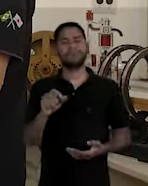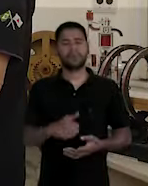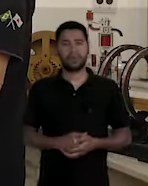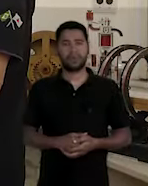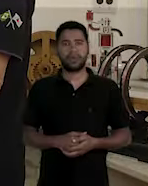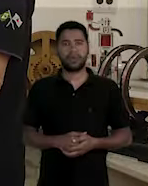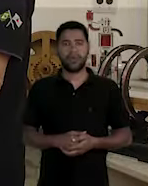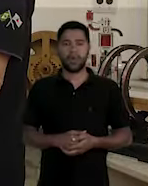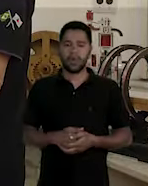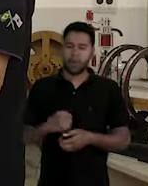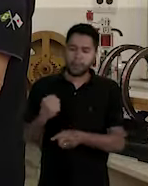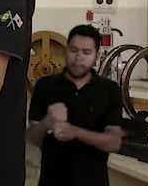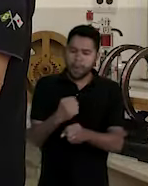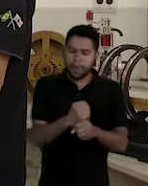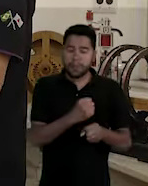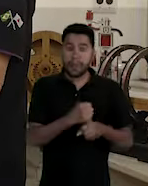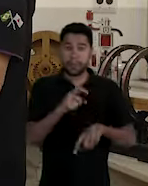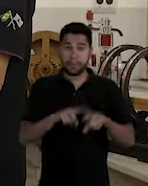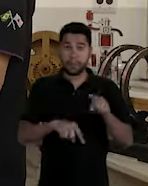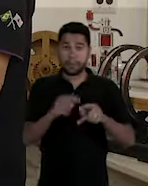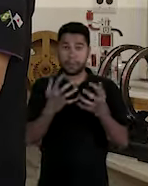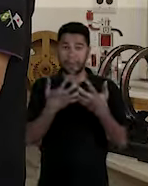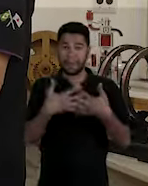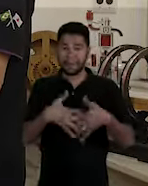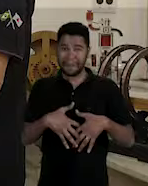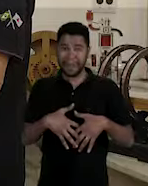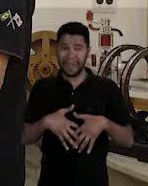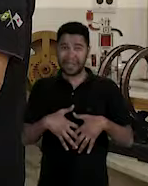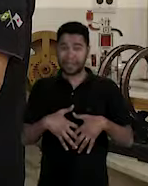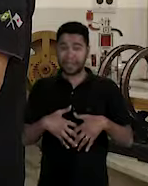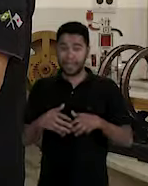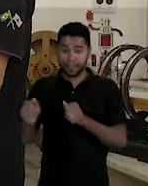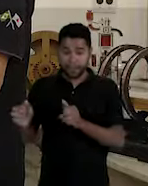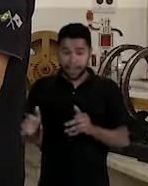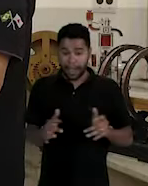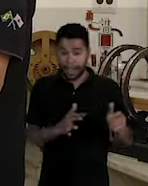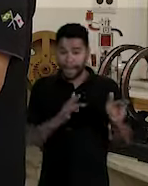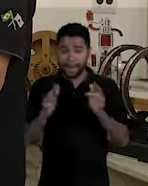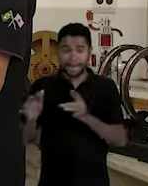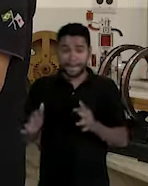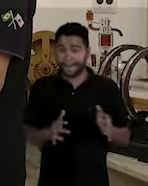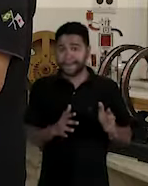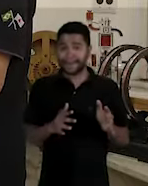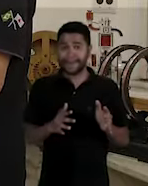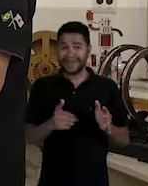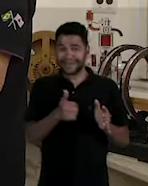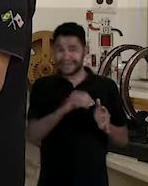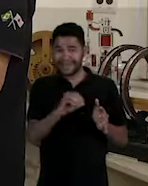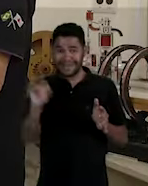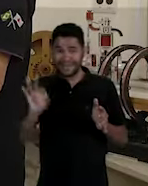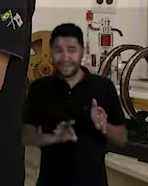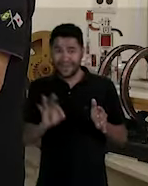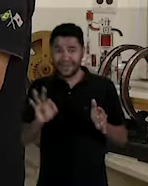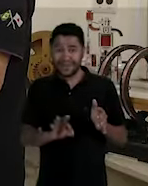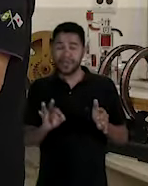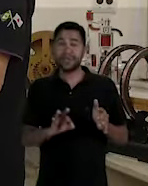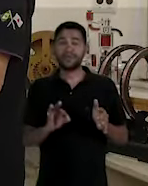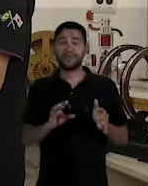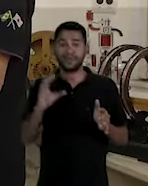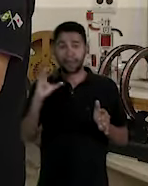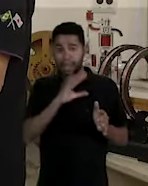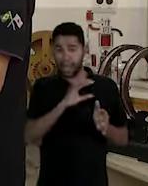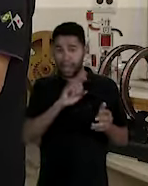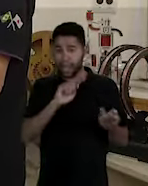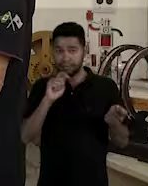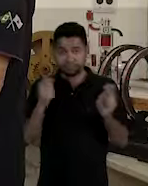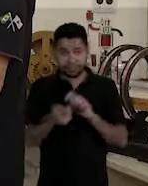construir uma máquina que, operando em ciclos, converta 100% do calor retirado da fonte